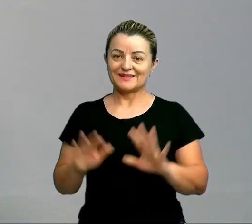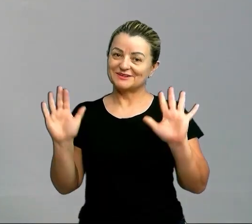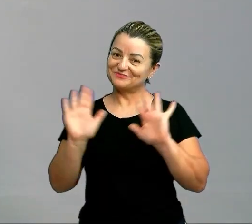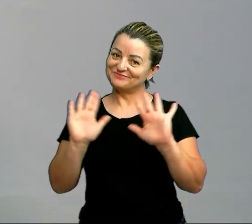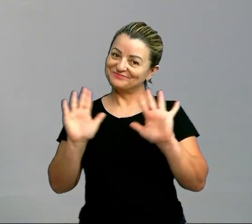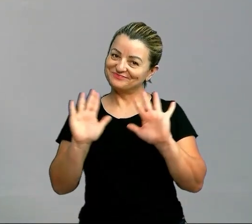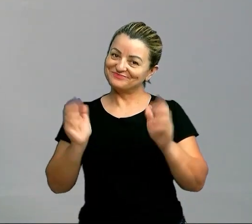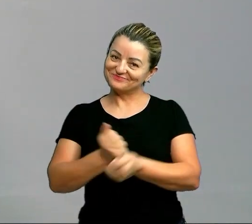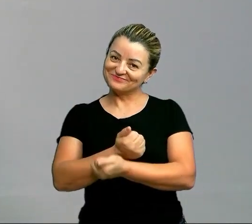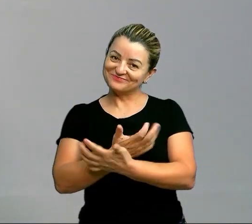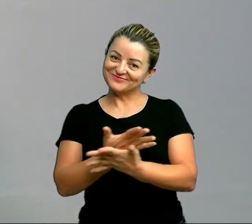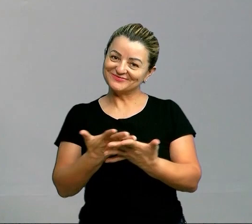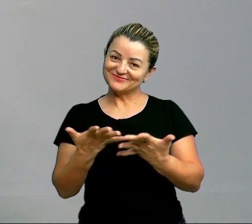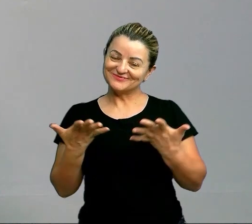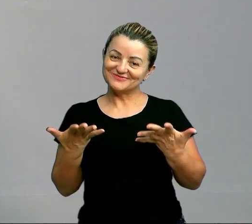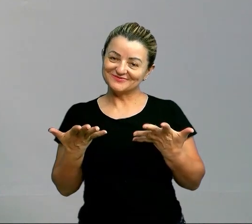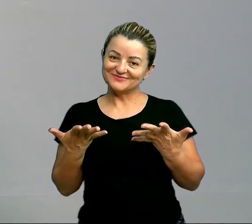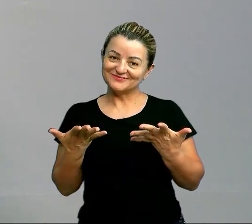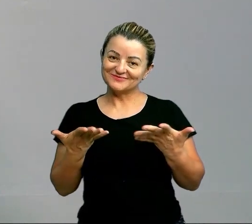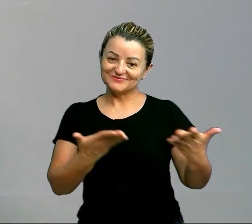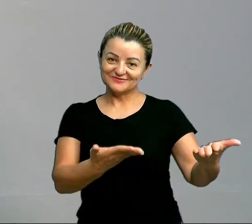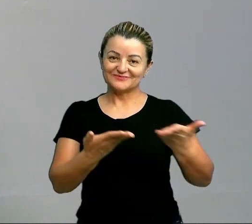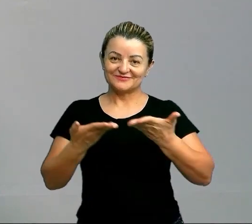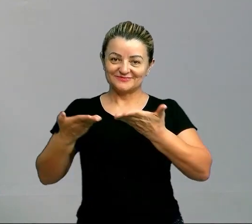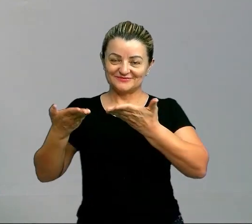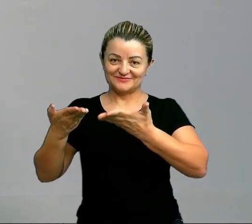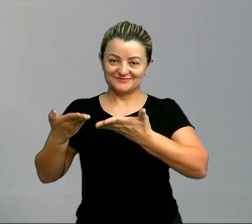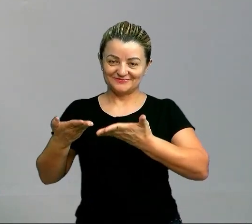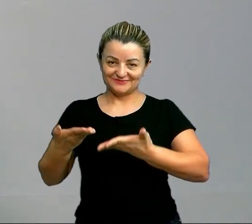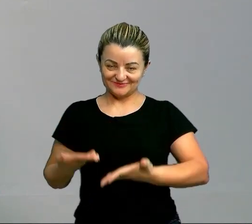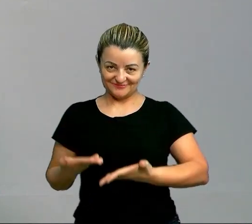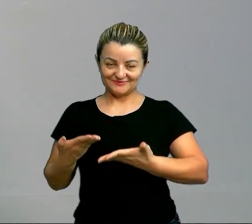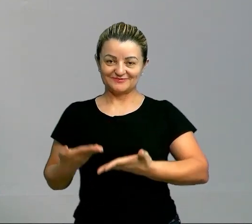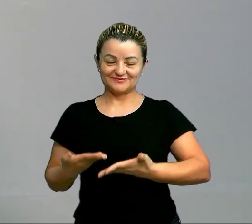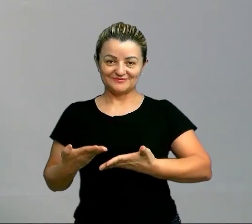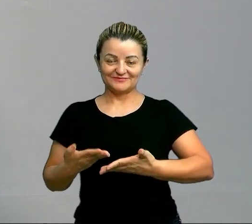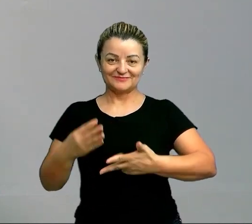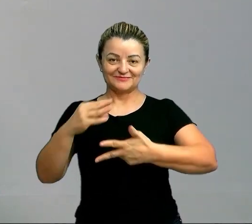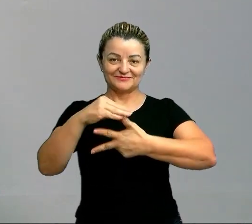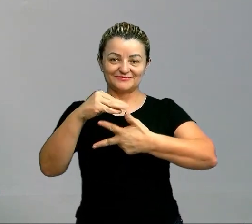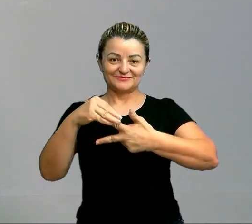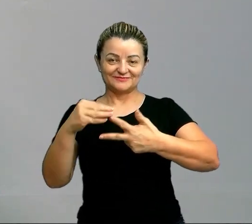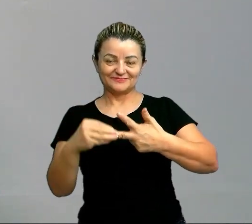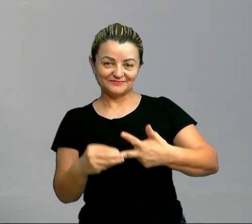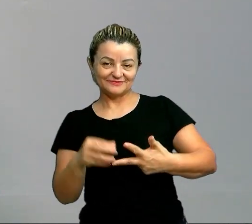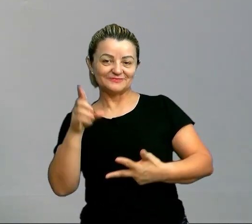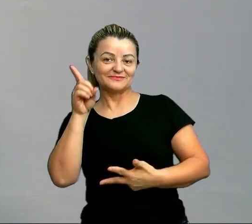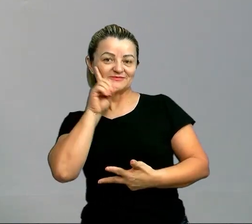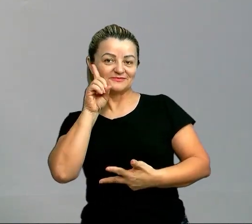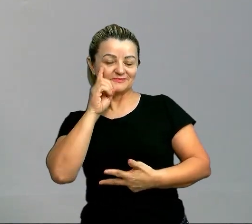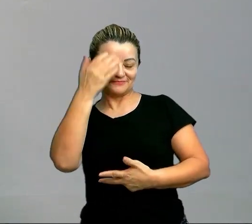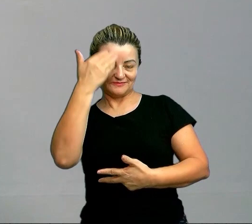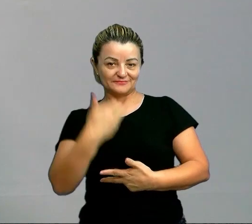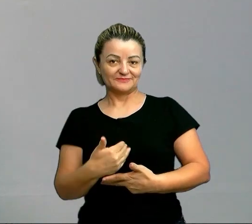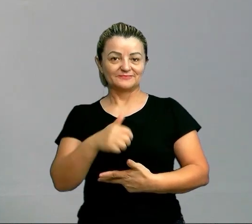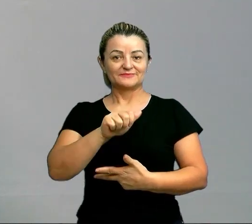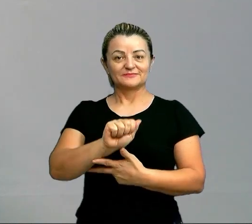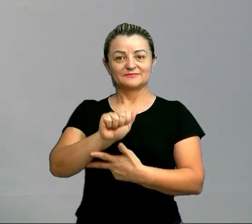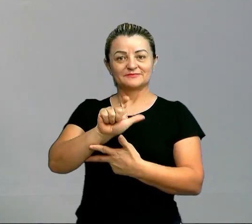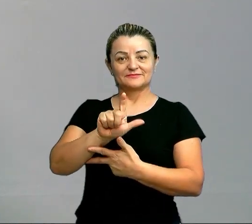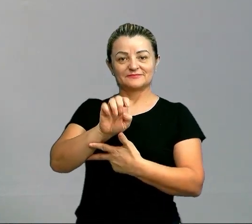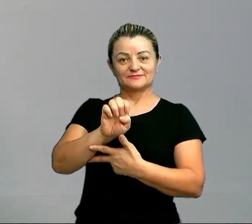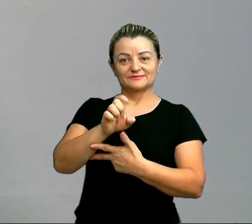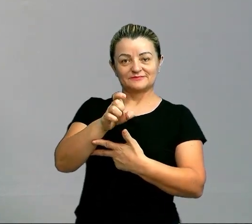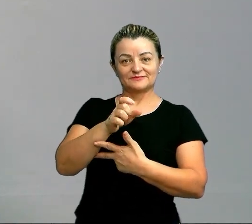Olá, queridos e queridas, sejam bem-vindos ao nosso pré-ENEM de cada dia. Eu sou Alexandre, professor de